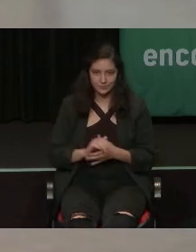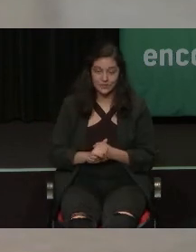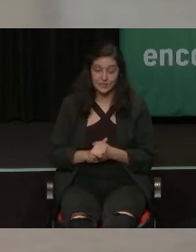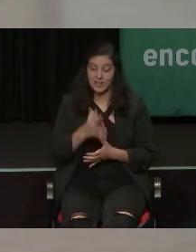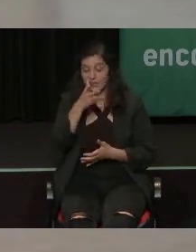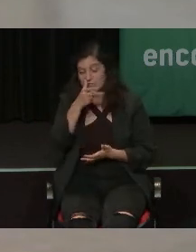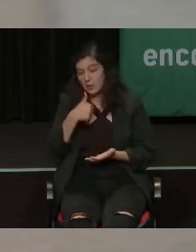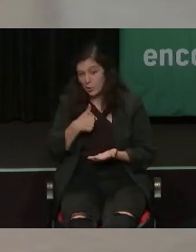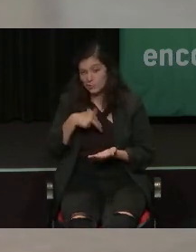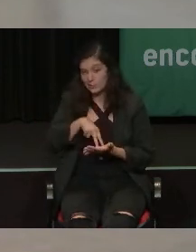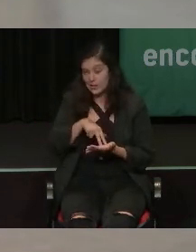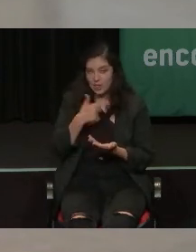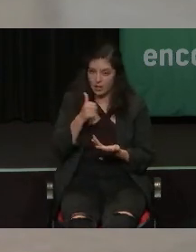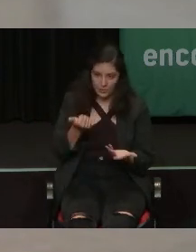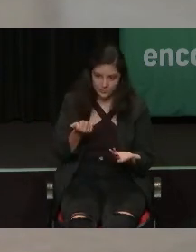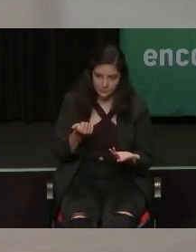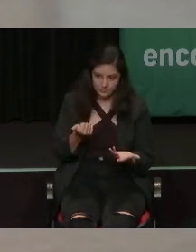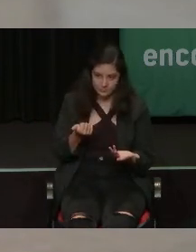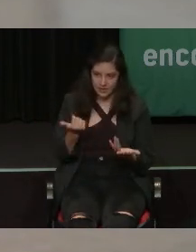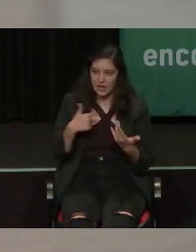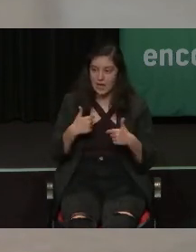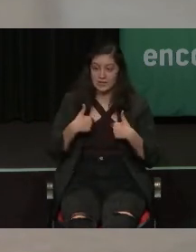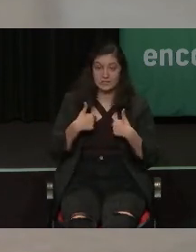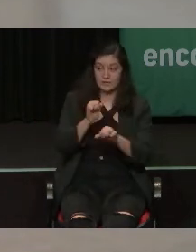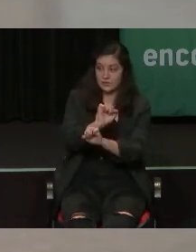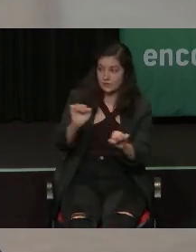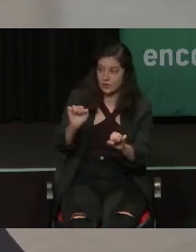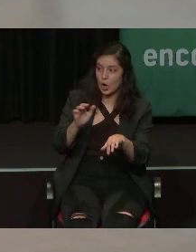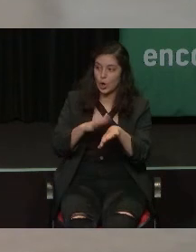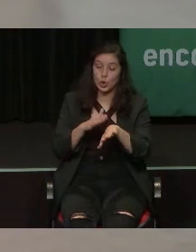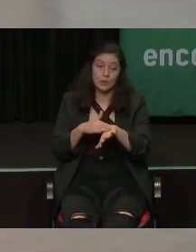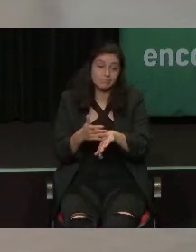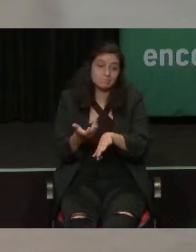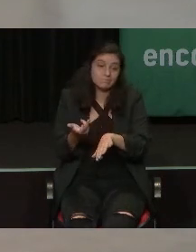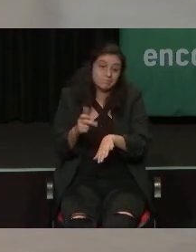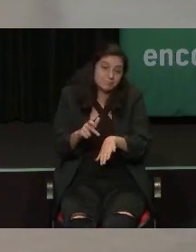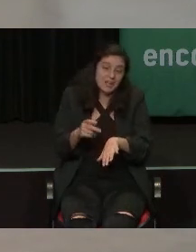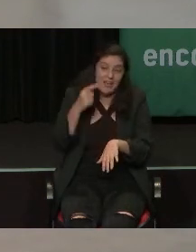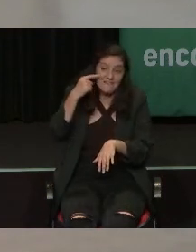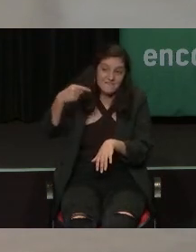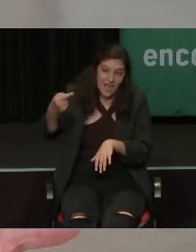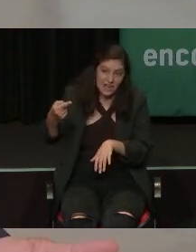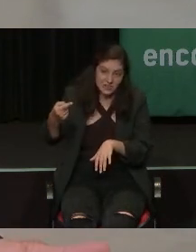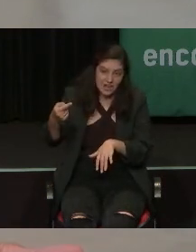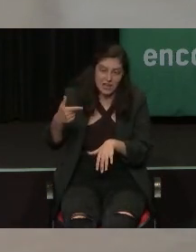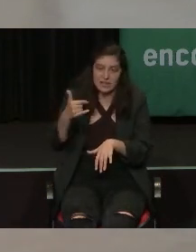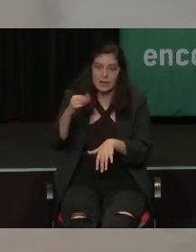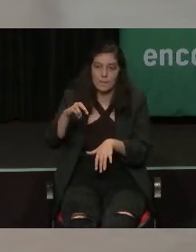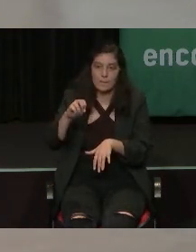Infelizmente não posso estar presente na vossa iniciativa por me encontrar em viagem por Timor-Leste,